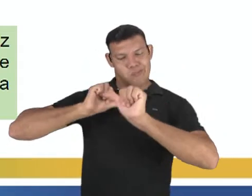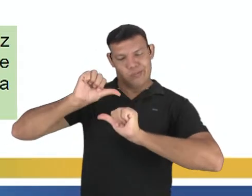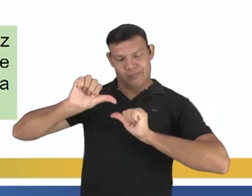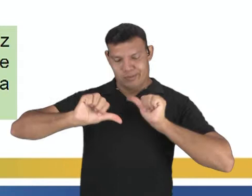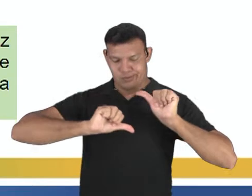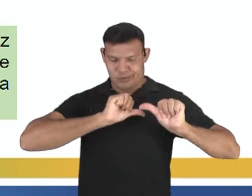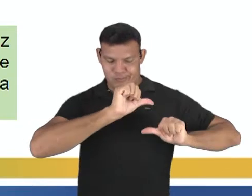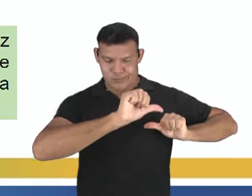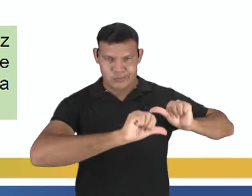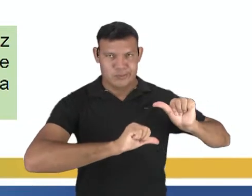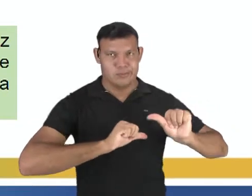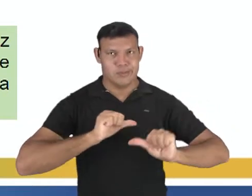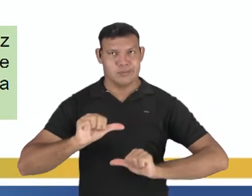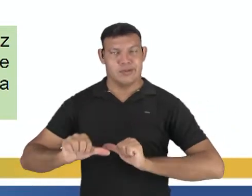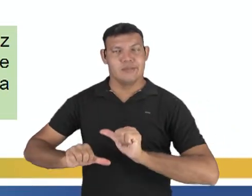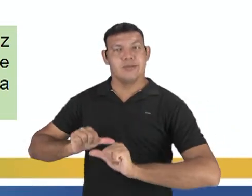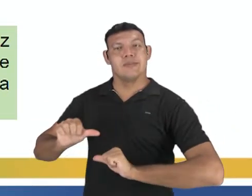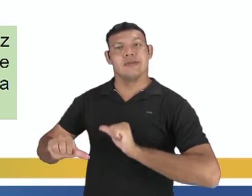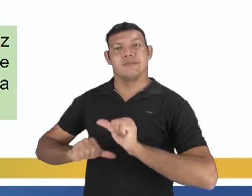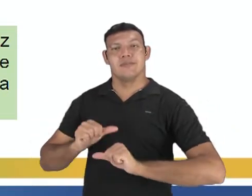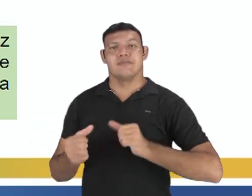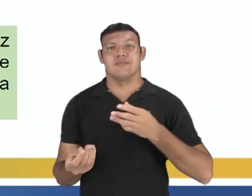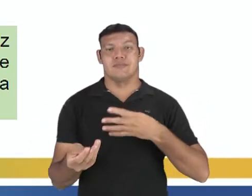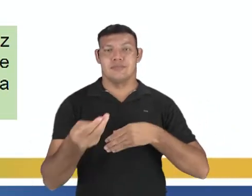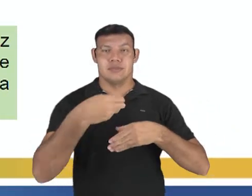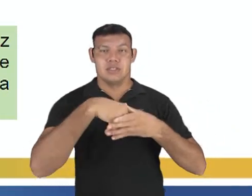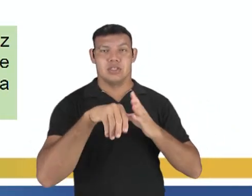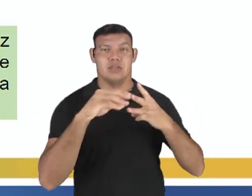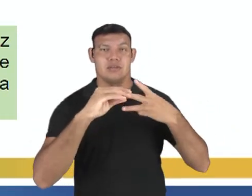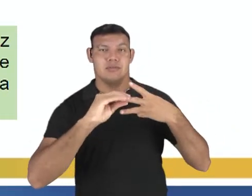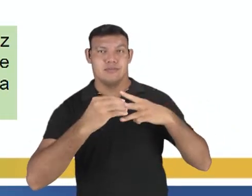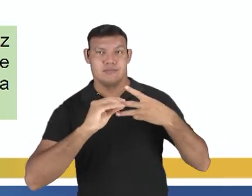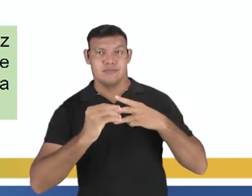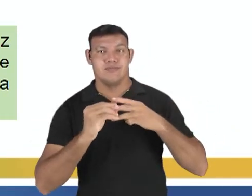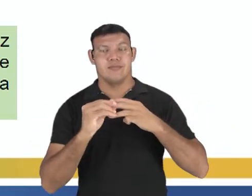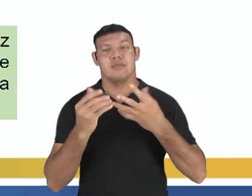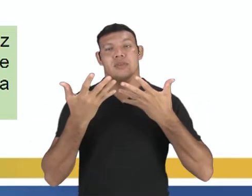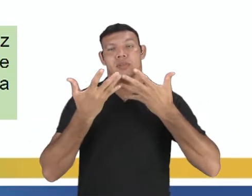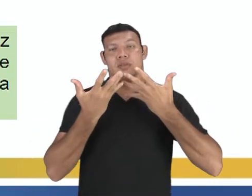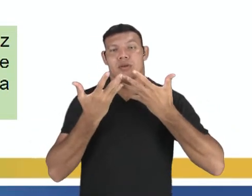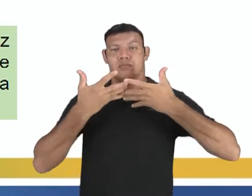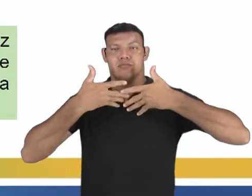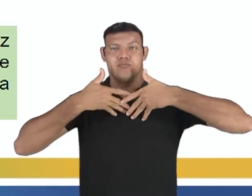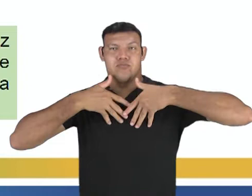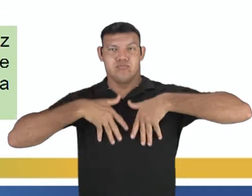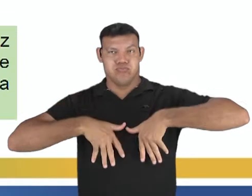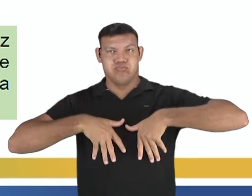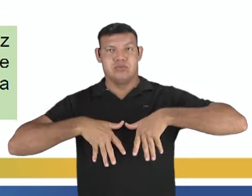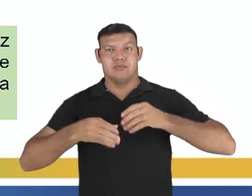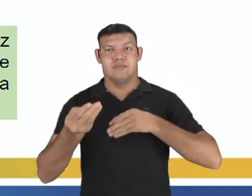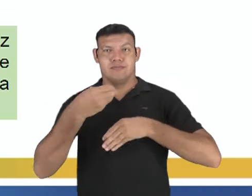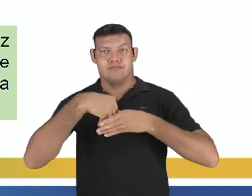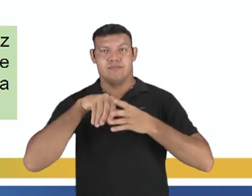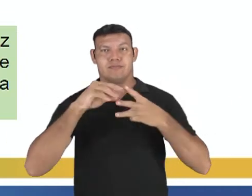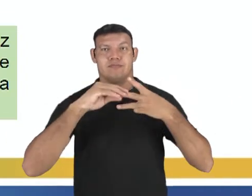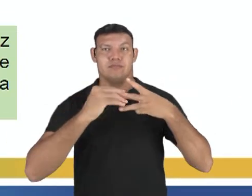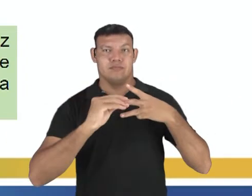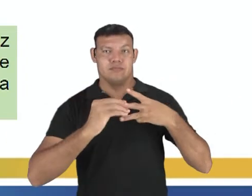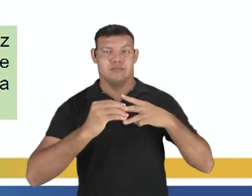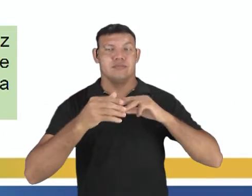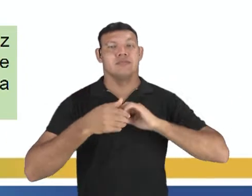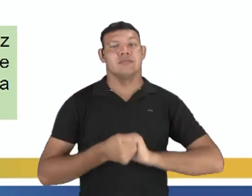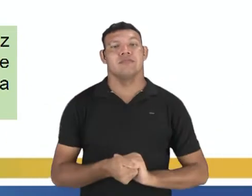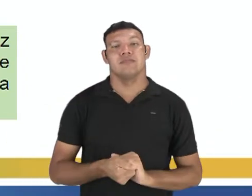químicas ou reações químicas dentro da nossa célula, que nós chamamos de metabolismo celular, ok?